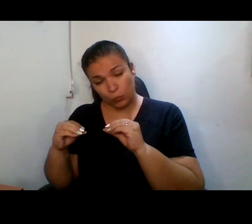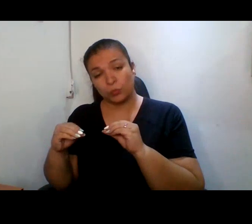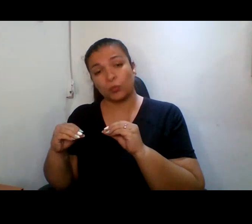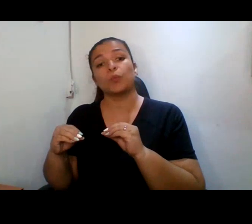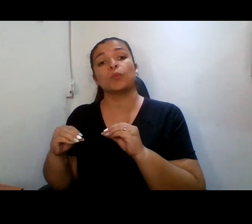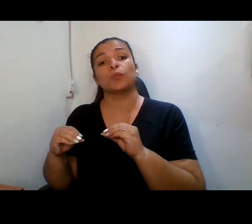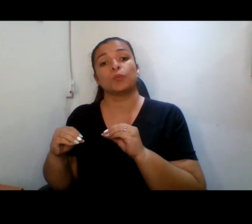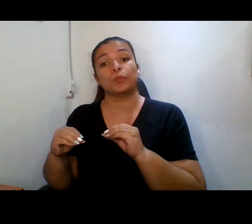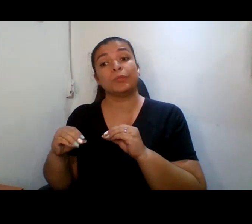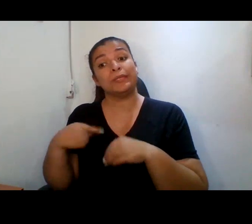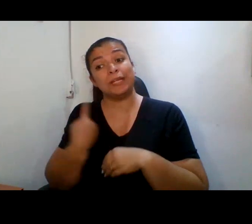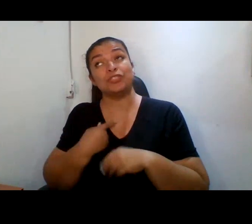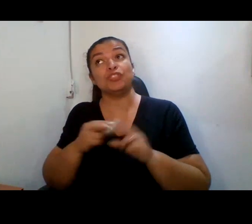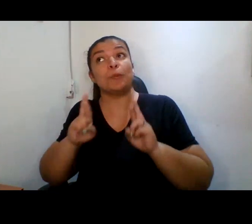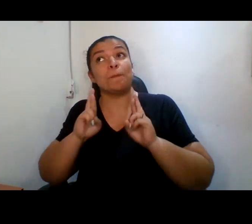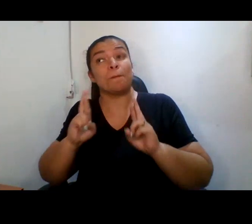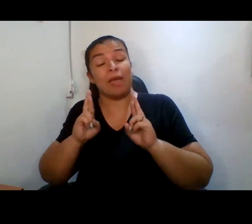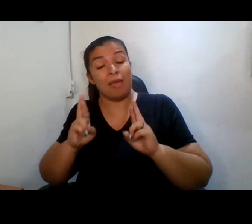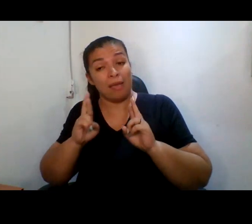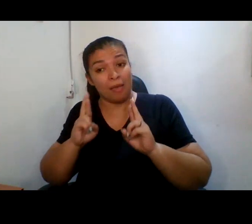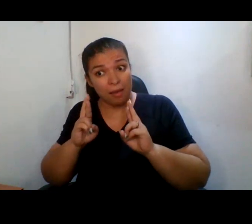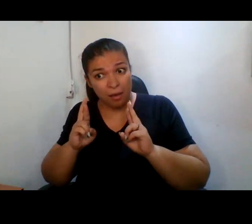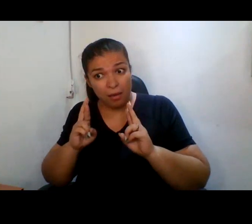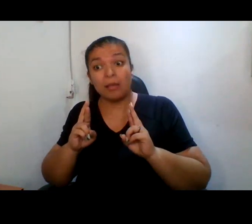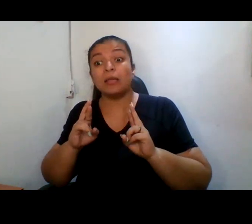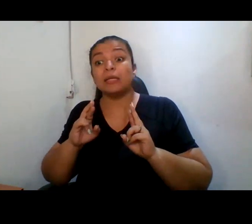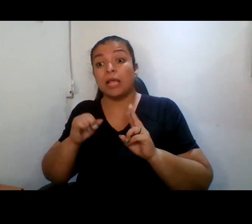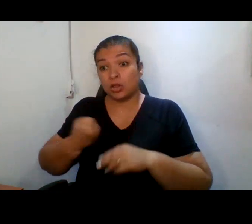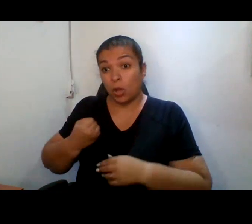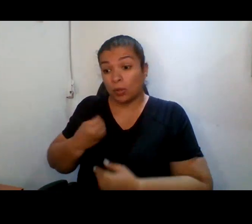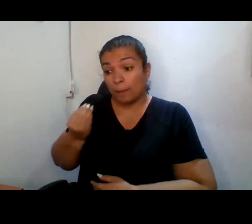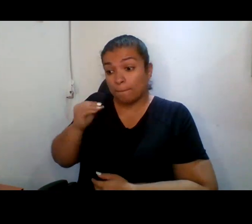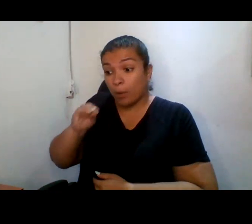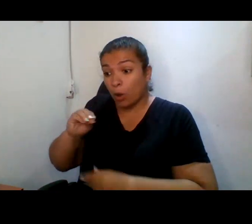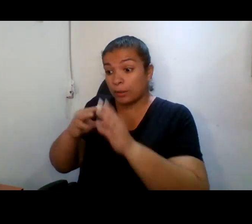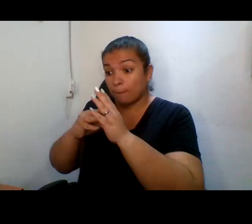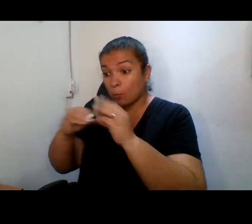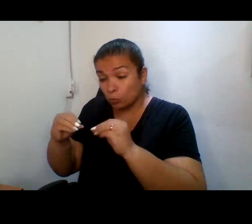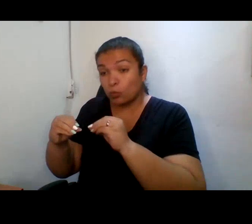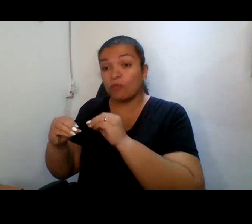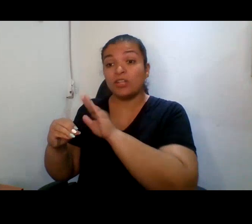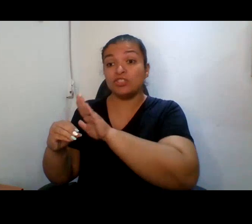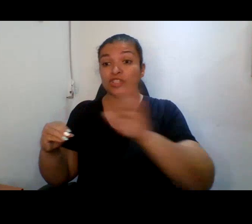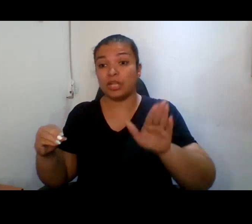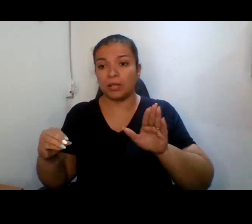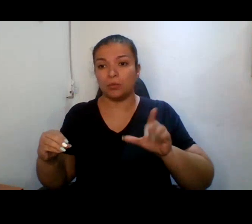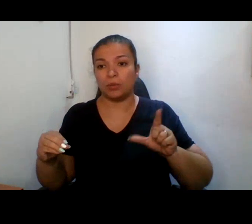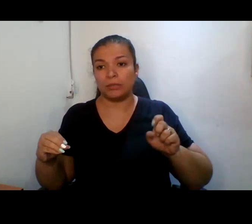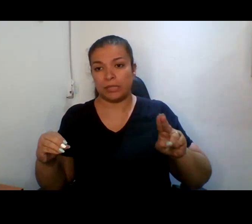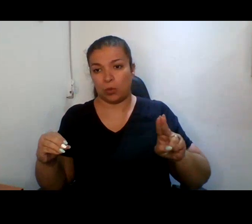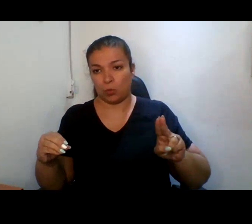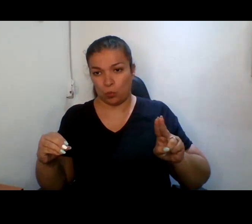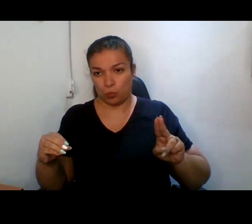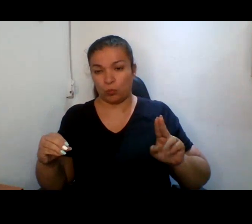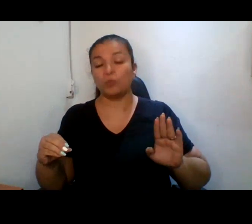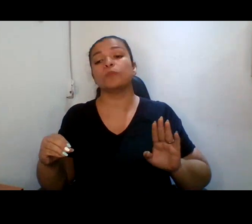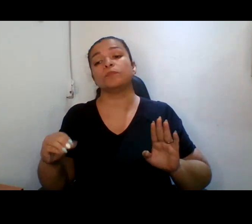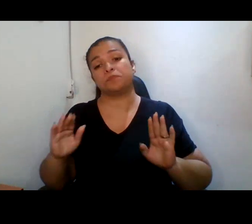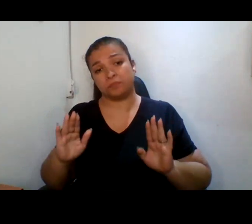esperamos que ela passe, já puxe para o liceu. senão vai estar lá. Mas